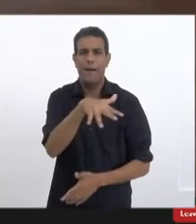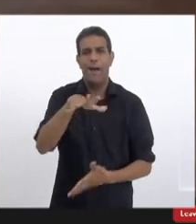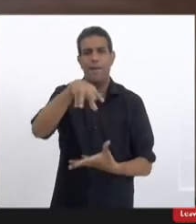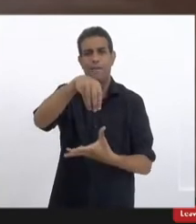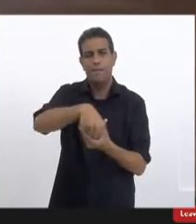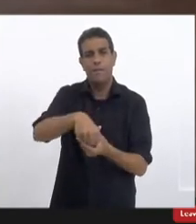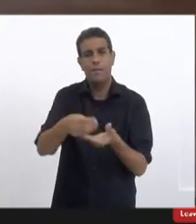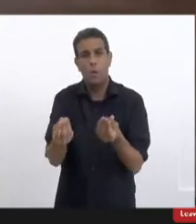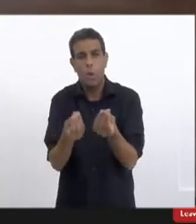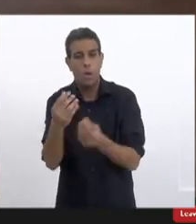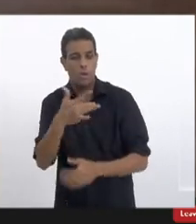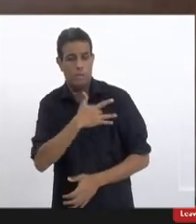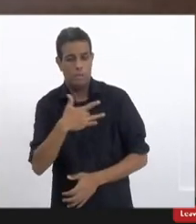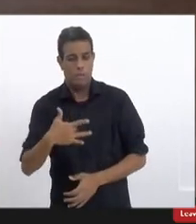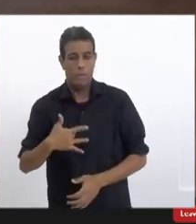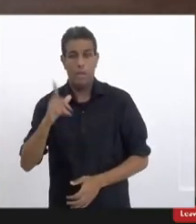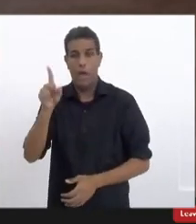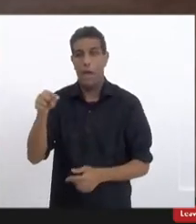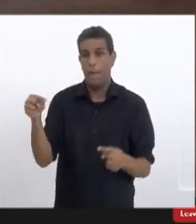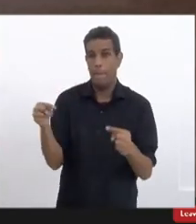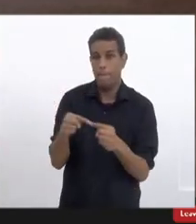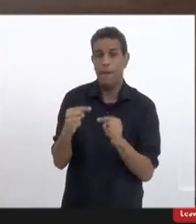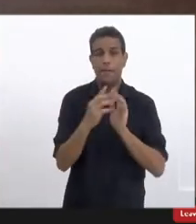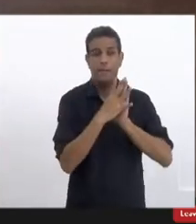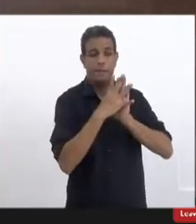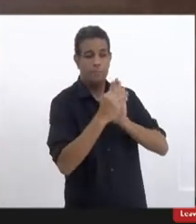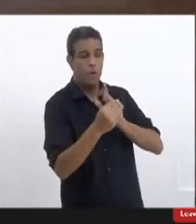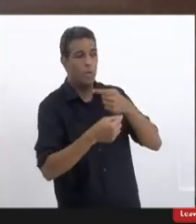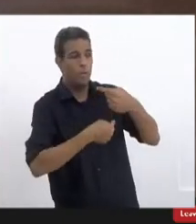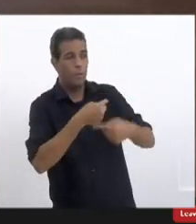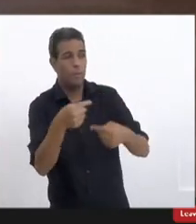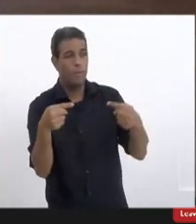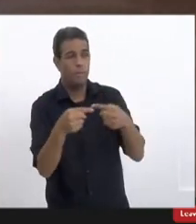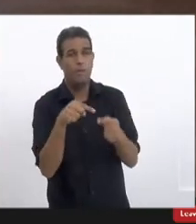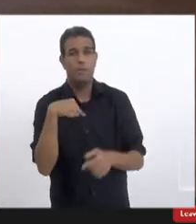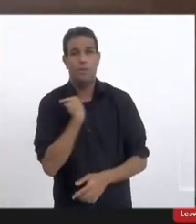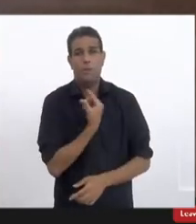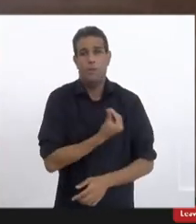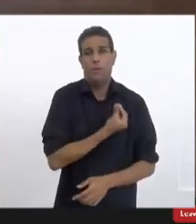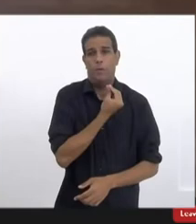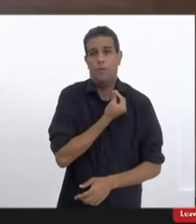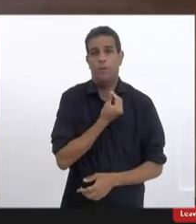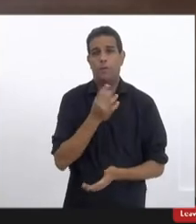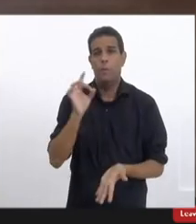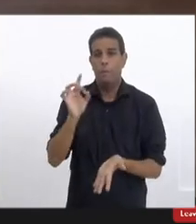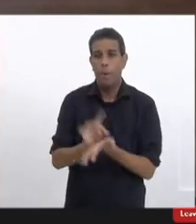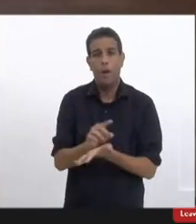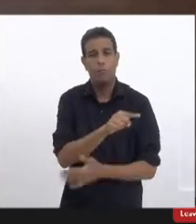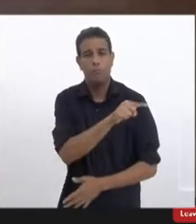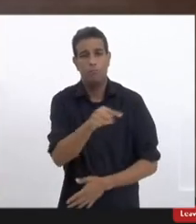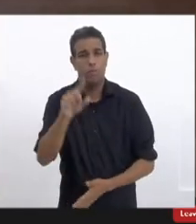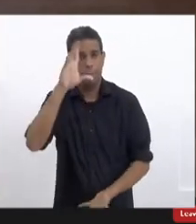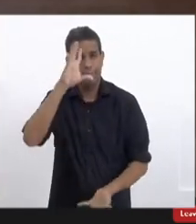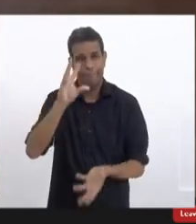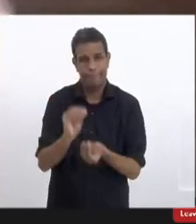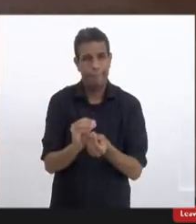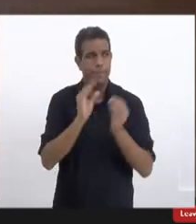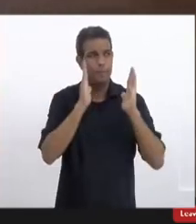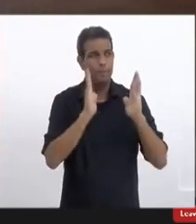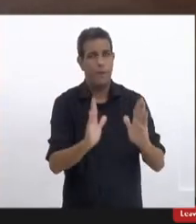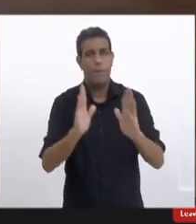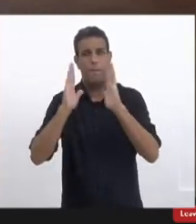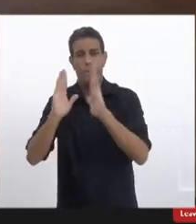até porque a saúde, ela é, né, o modelo de saúde que nós temos, de determinação da saúde, ela é multissetorial, ela